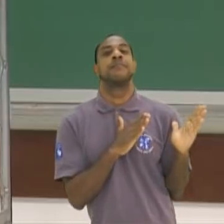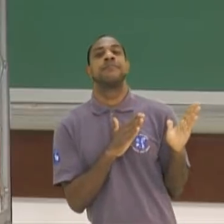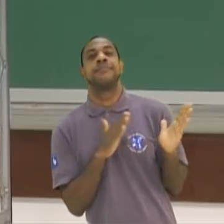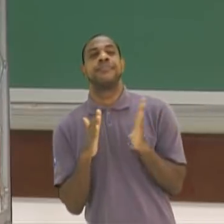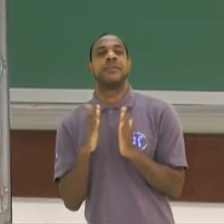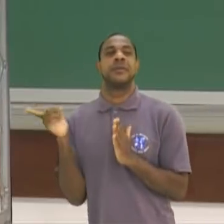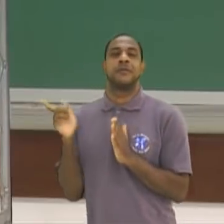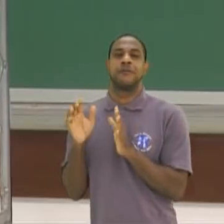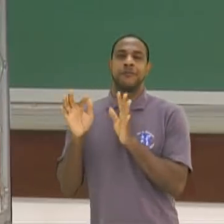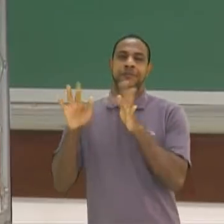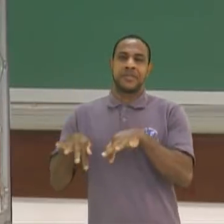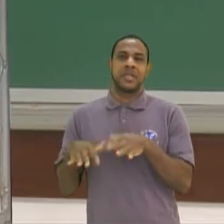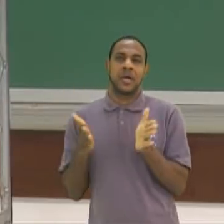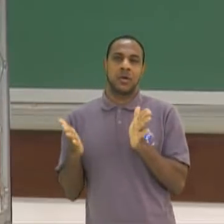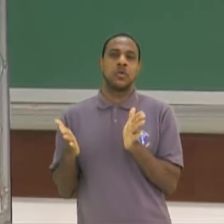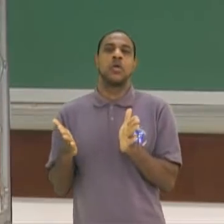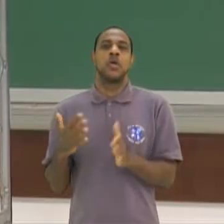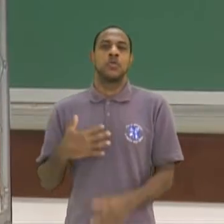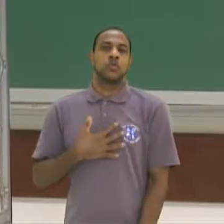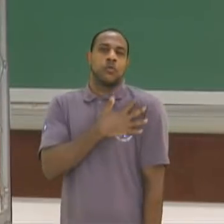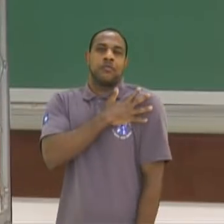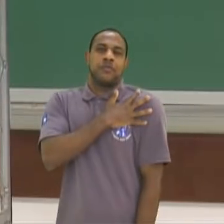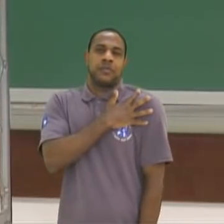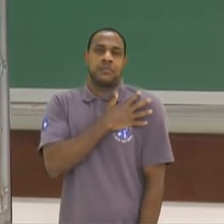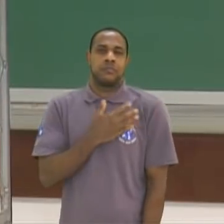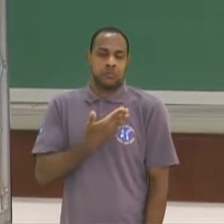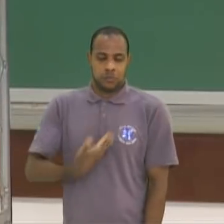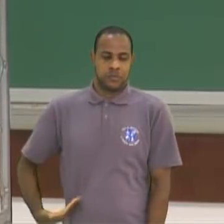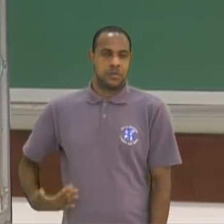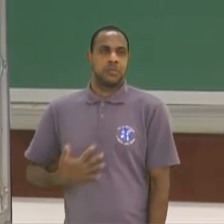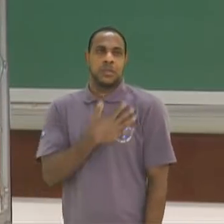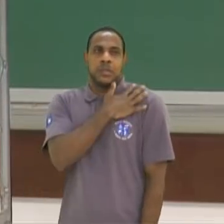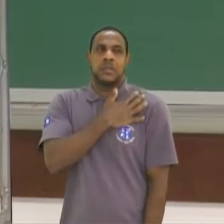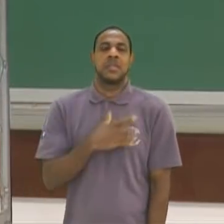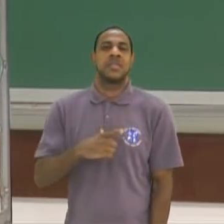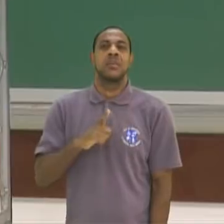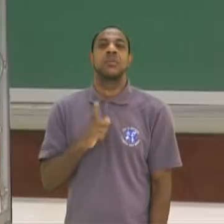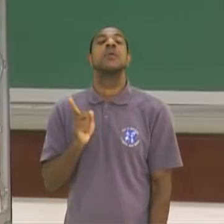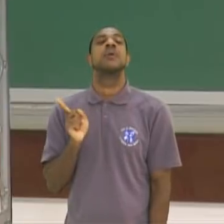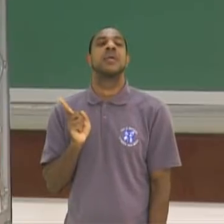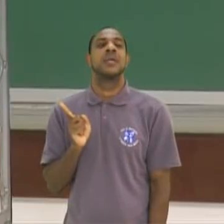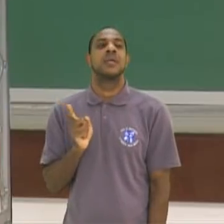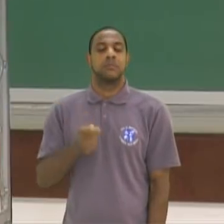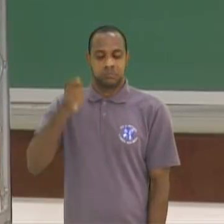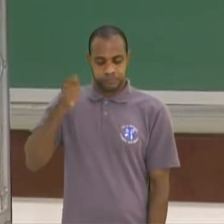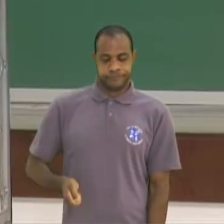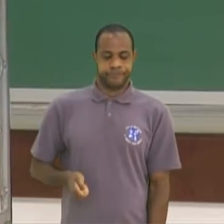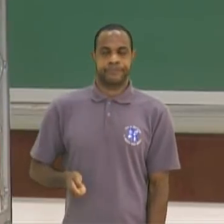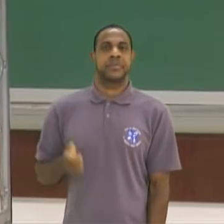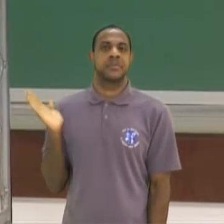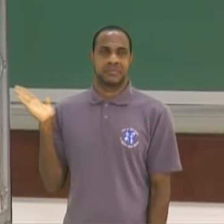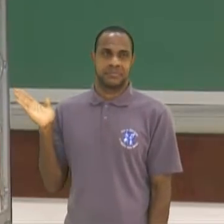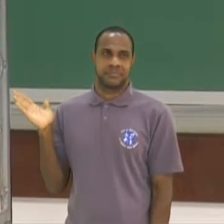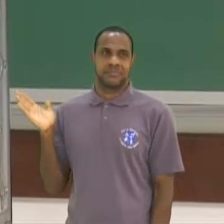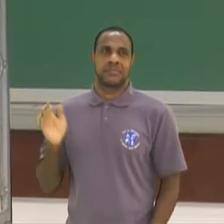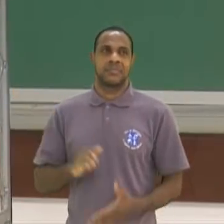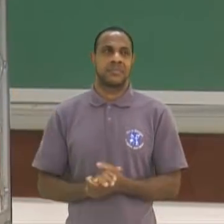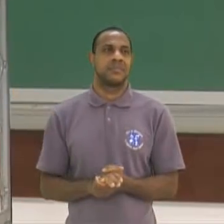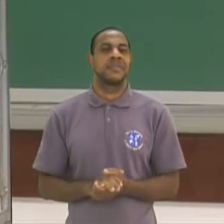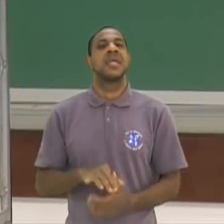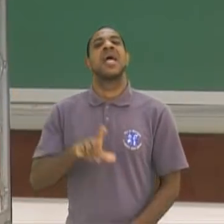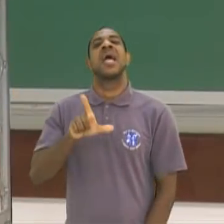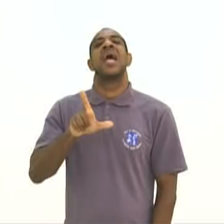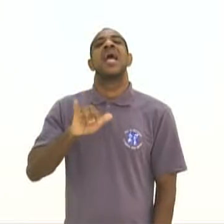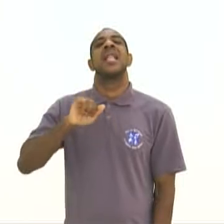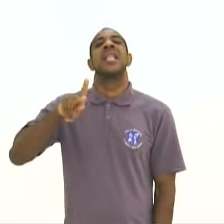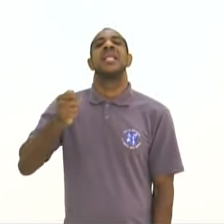mais para o final do governo militar, nós temos então a chamada linha dura do Exército. Lembra? Presente no governo desde o Costa e